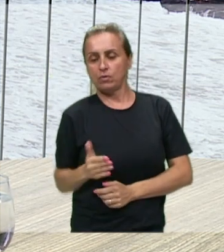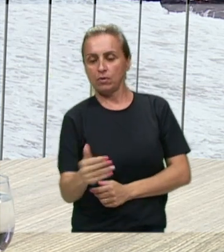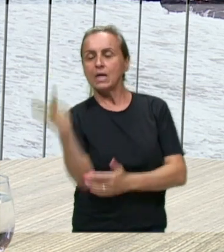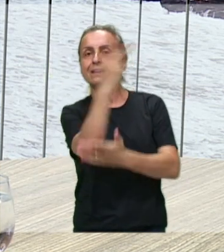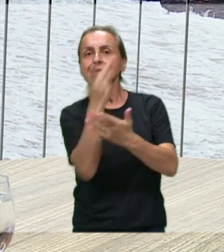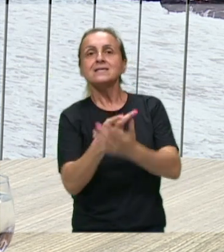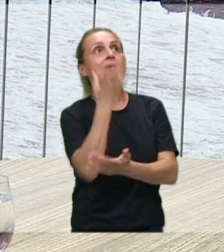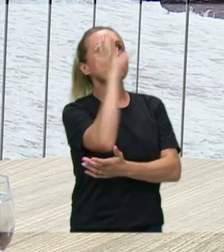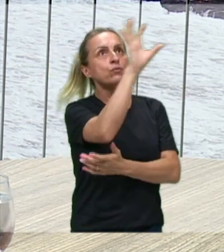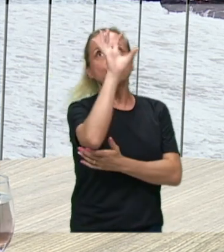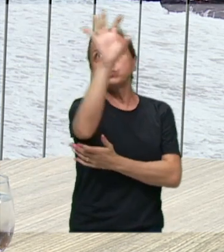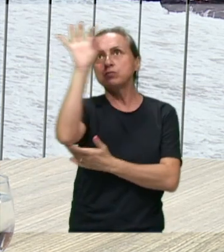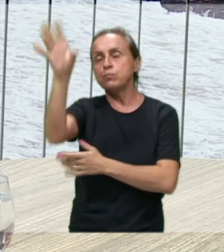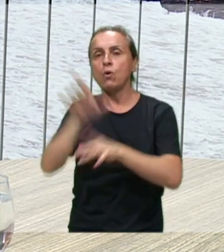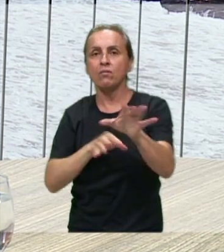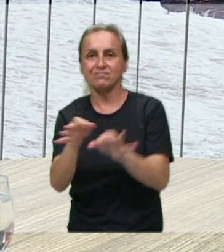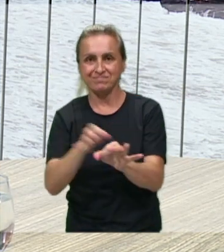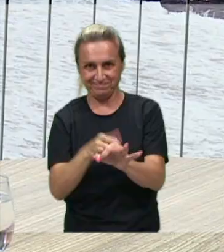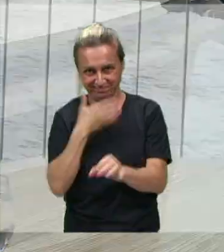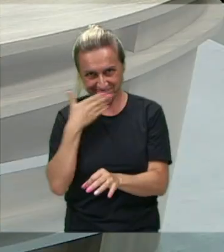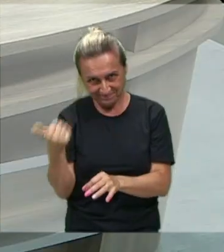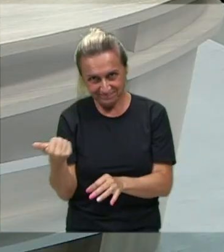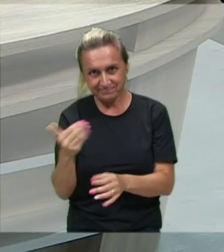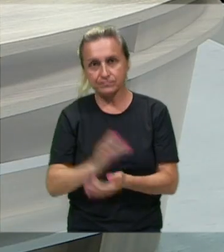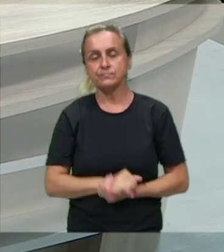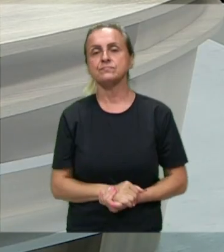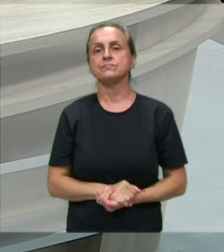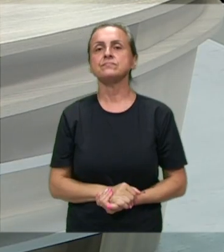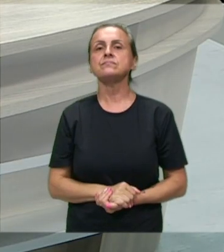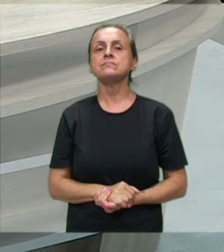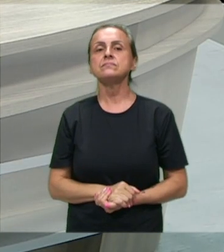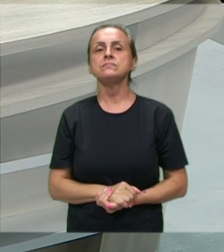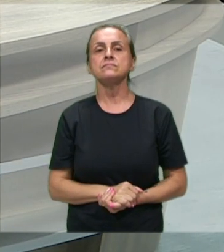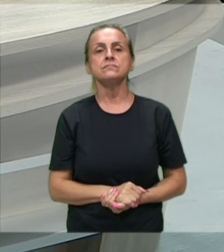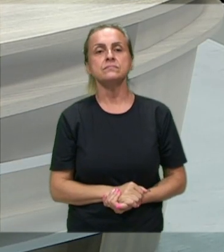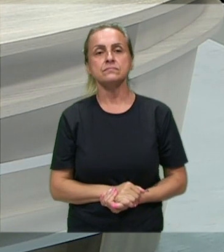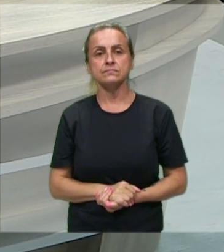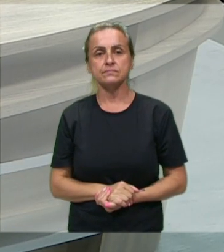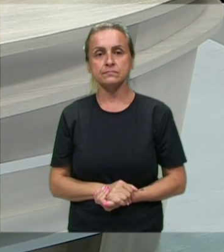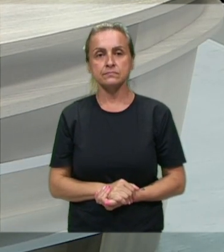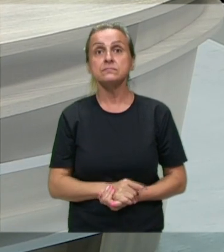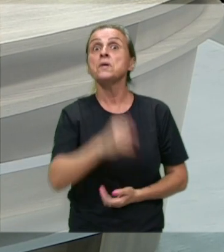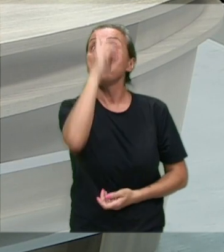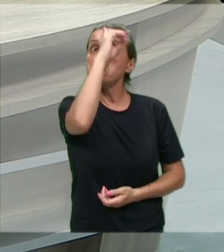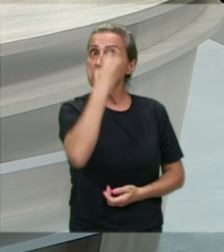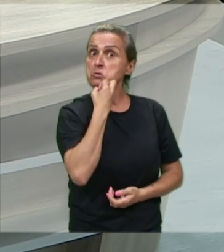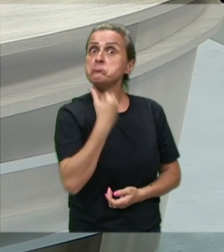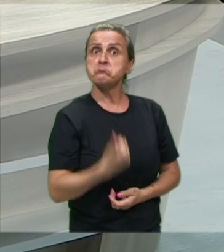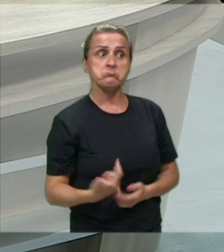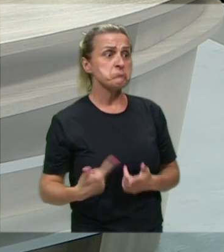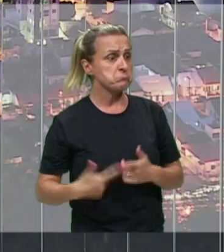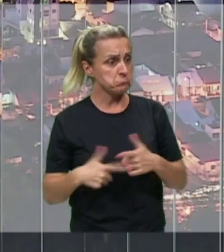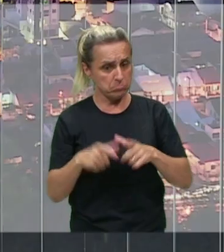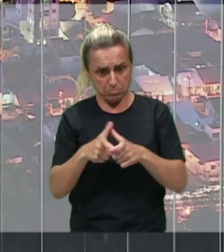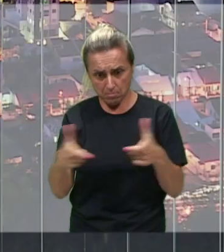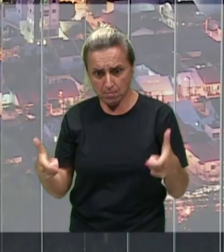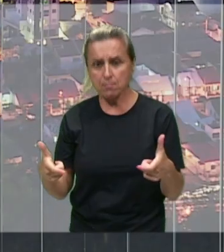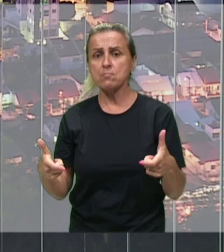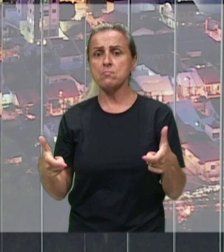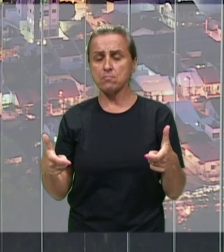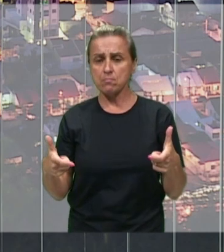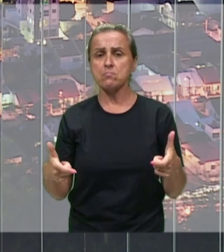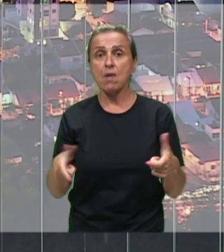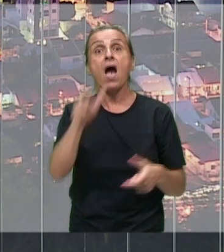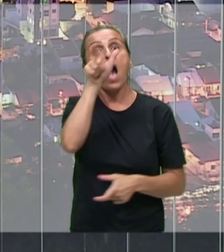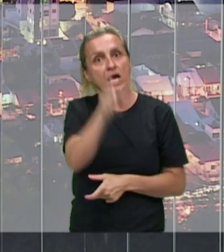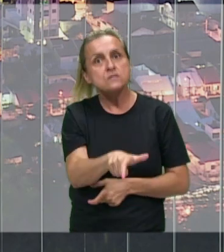um conhecimento isso técnico. Isso é uma ideia muito interessante, porque a maior parte das pessoas, assim, passam vários barcos ali, você não sabe se